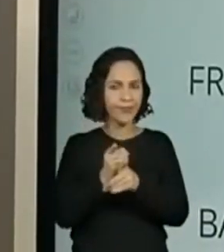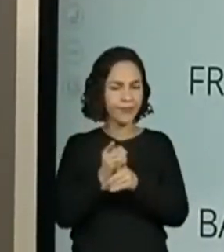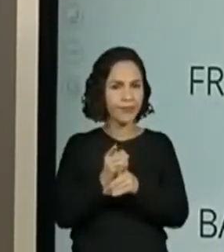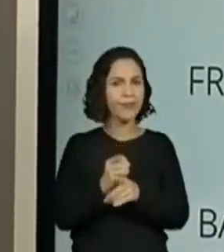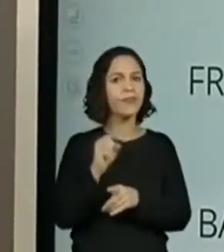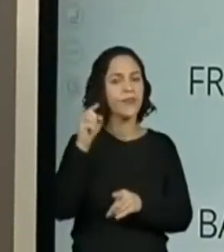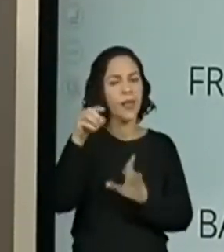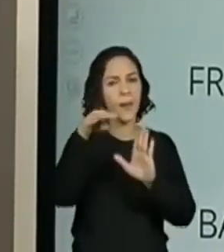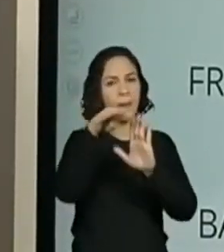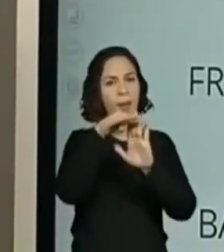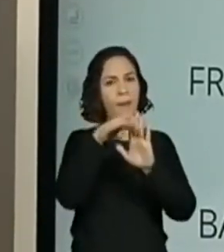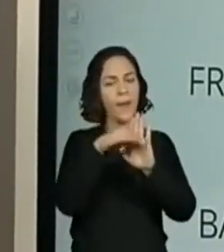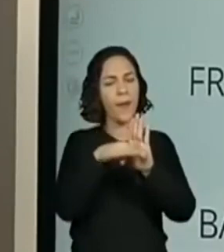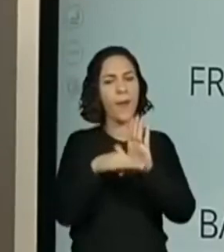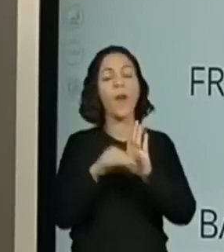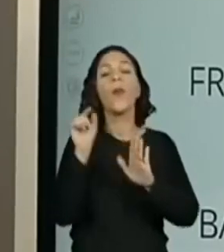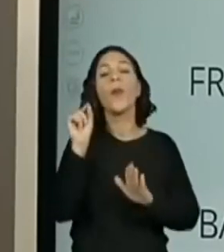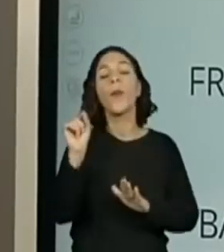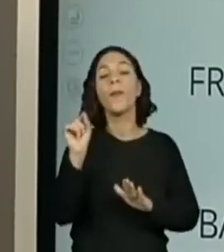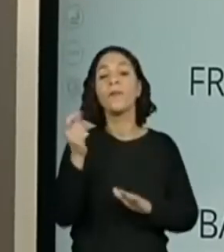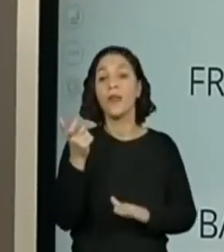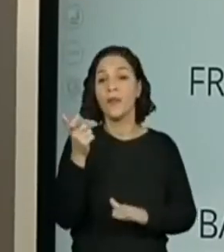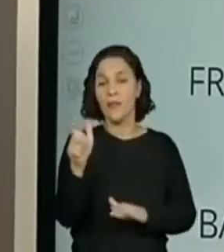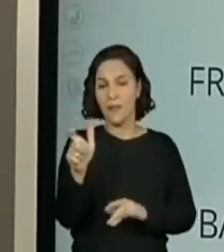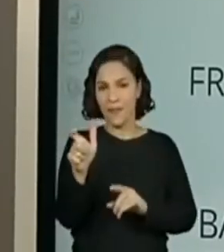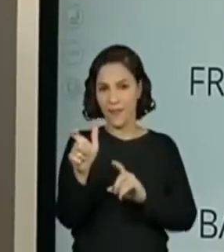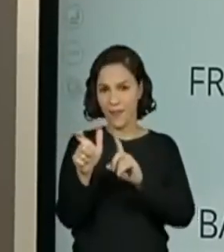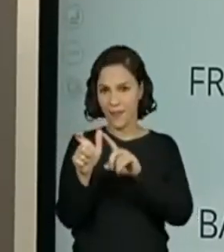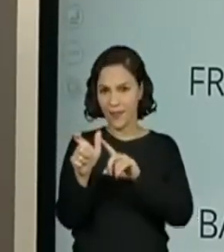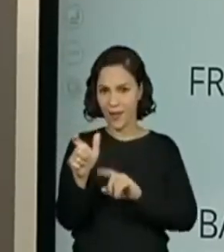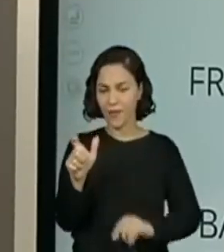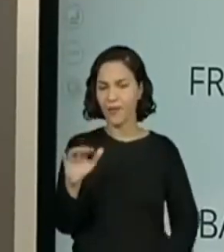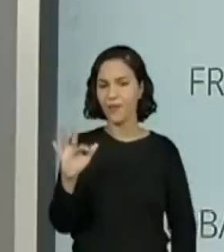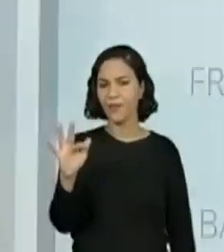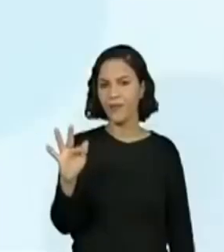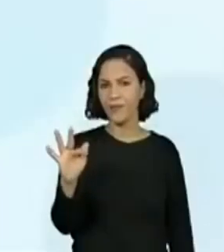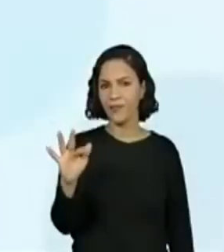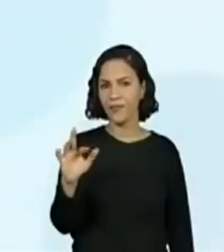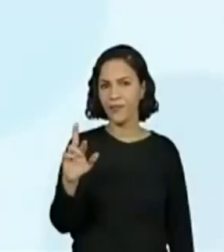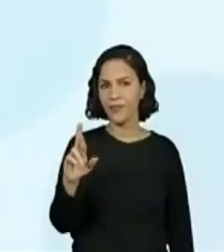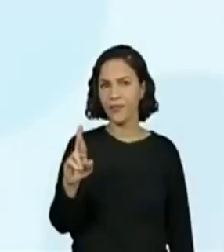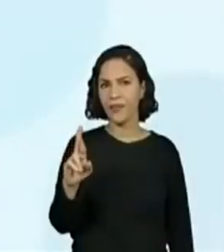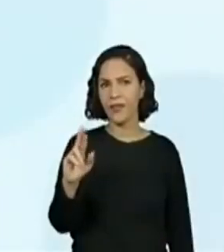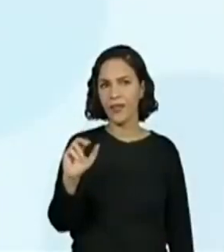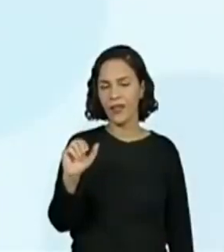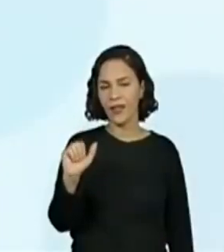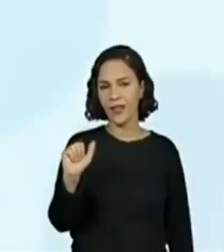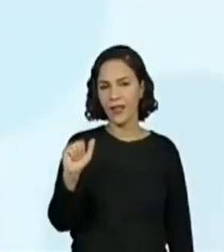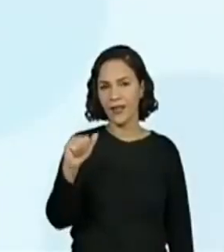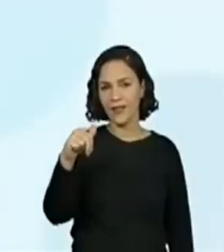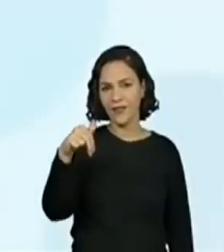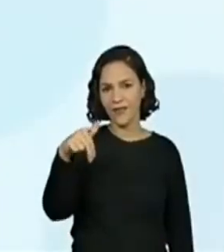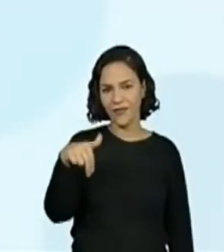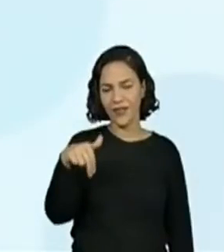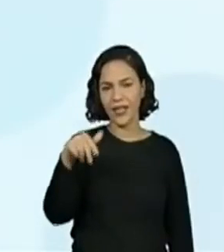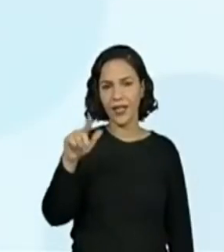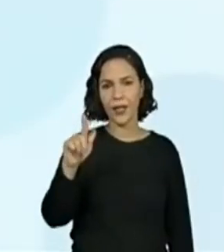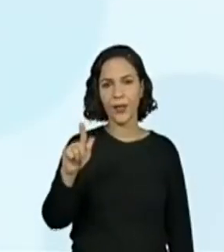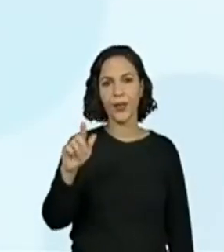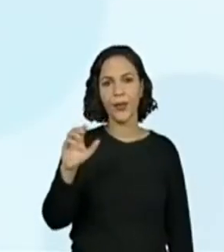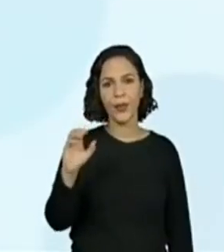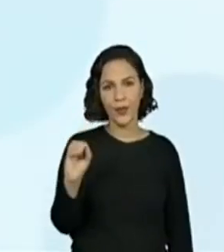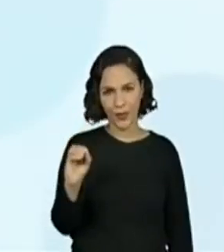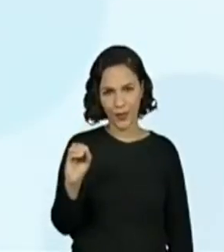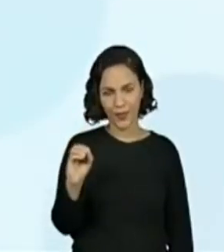lista frango desfiado com molho. Nossa, frango